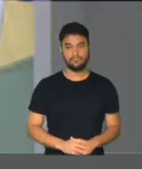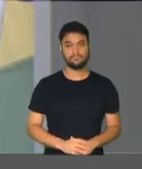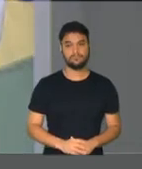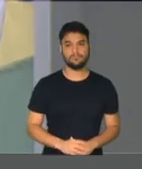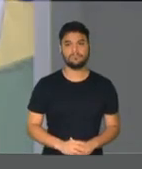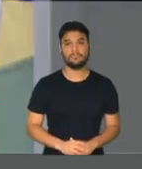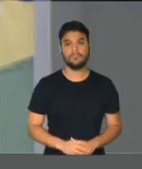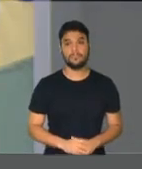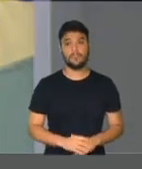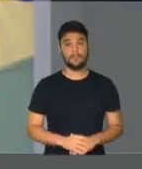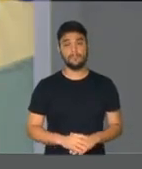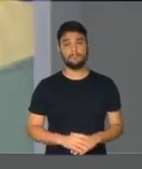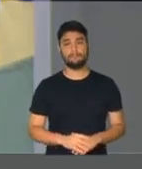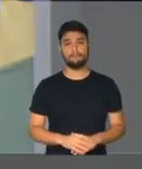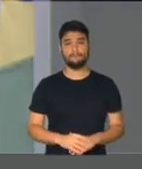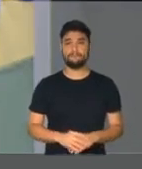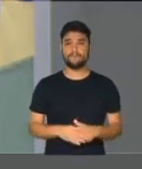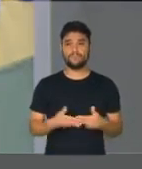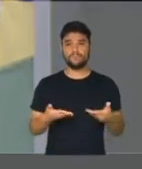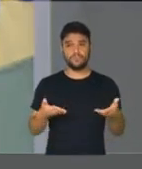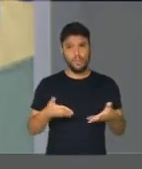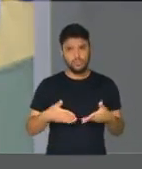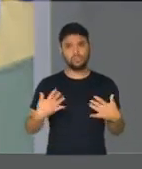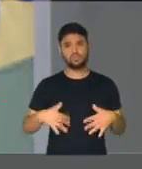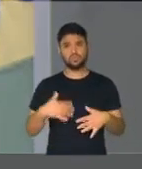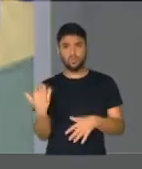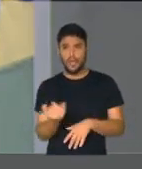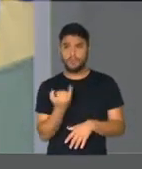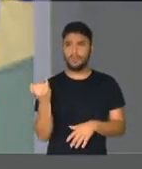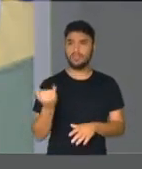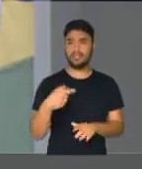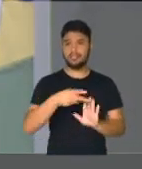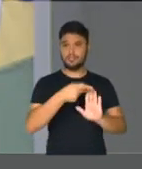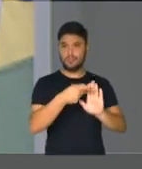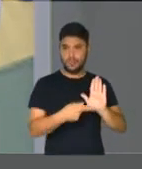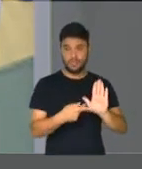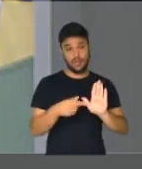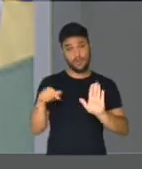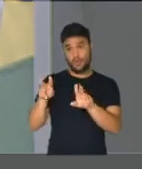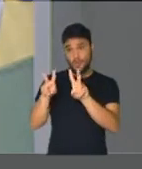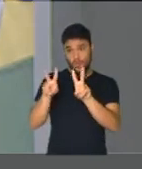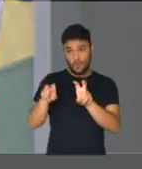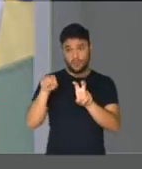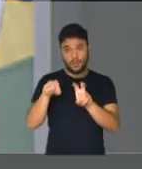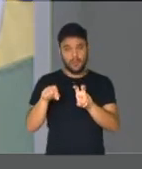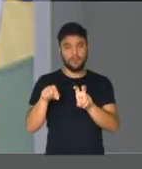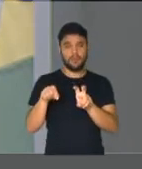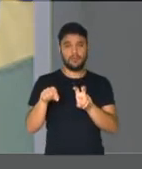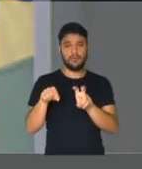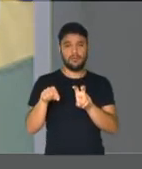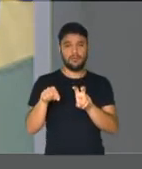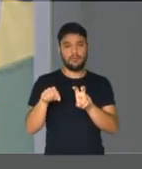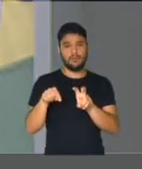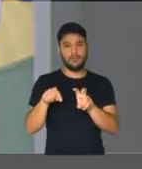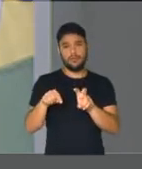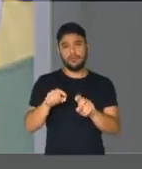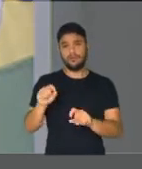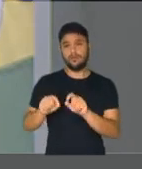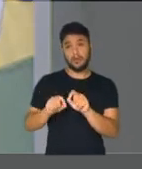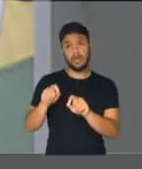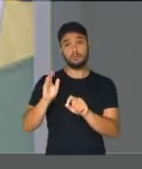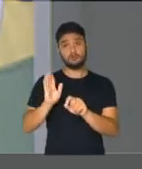dela. Apesar de ser de alta relevância social, o tema tratado no apensado, ela